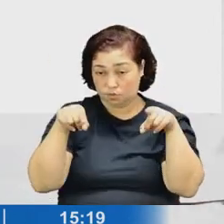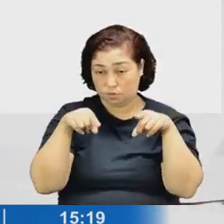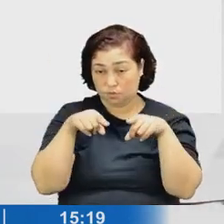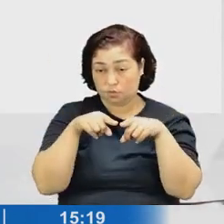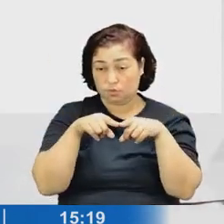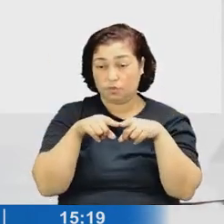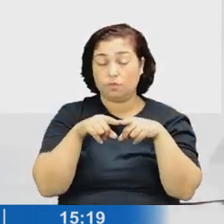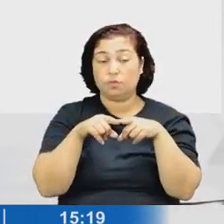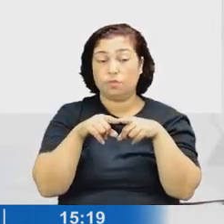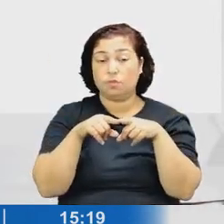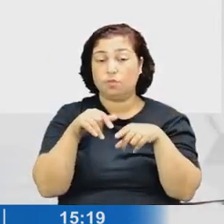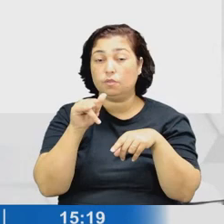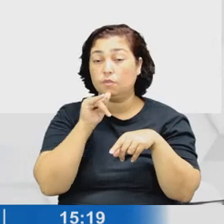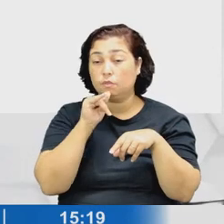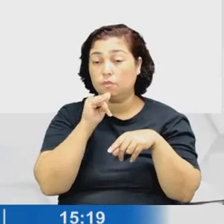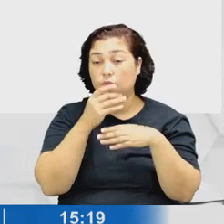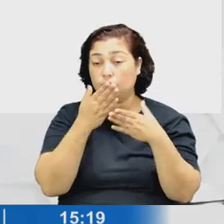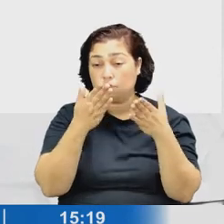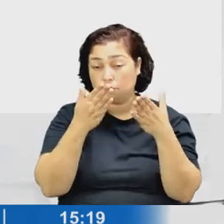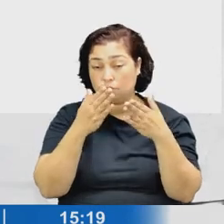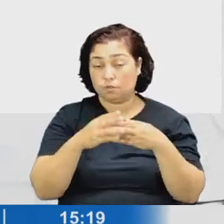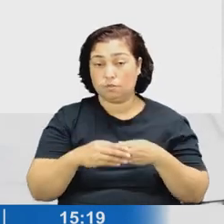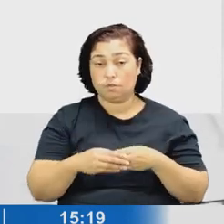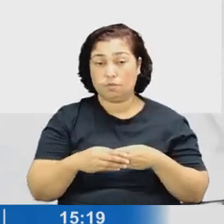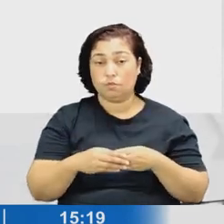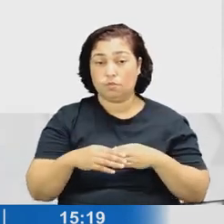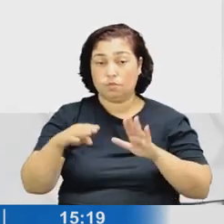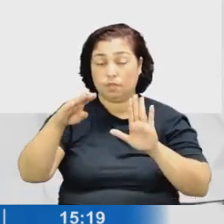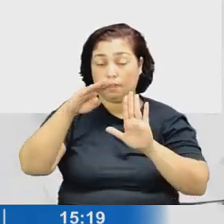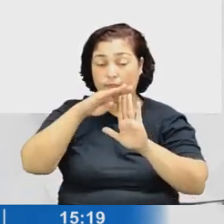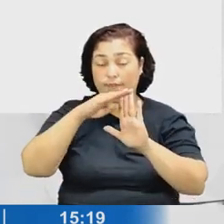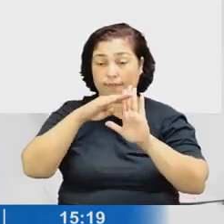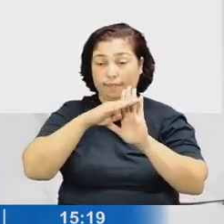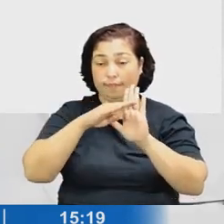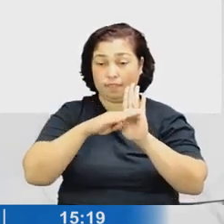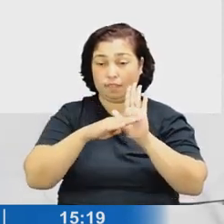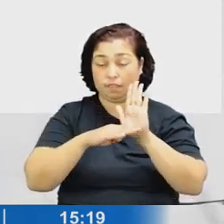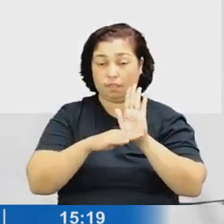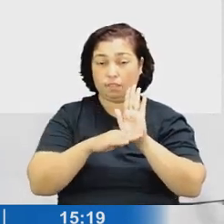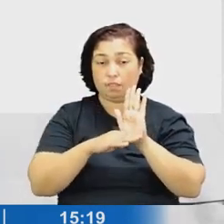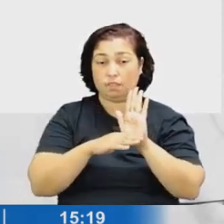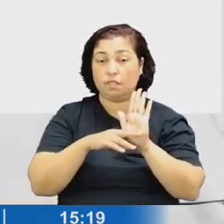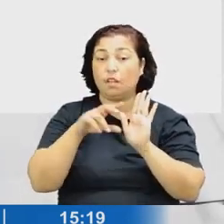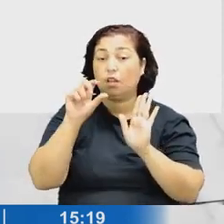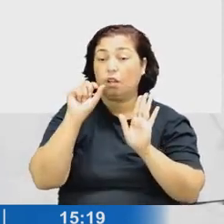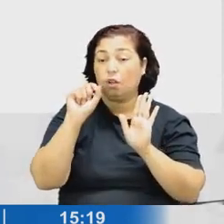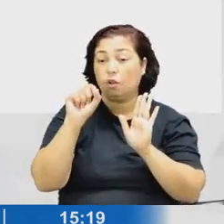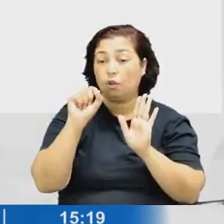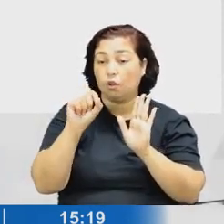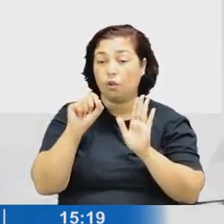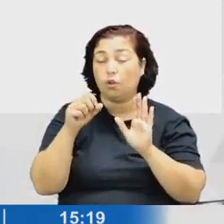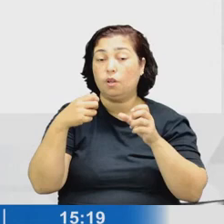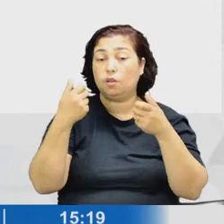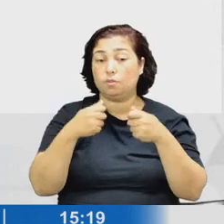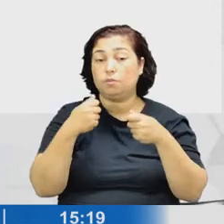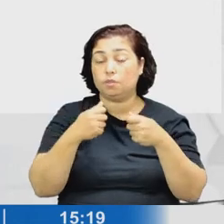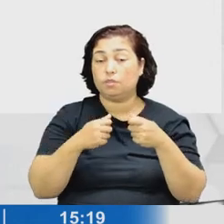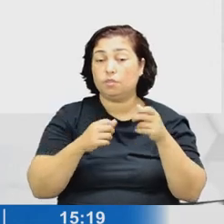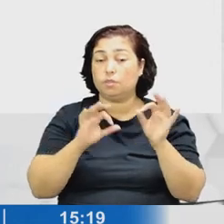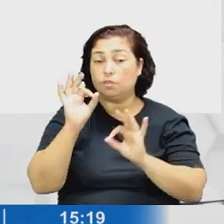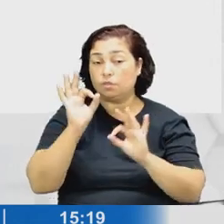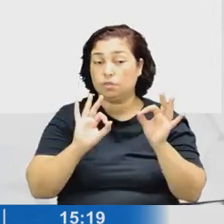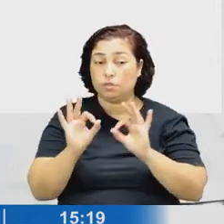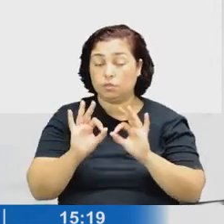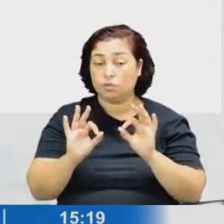normalmente essas etapas aqui essas pizzas elas são o que precisa ser ajeitado dentro